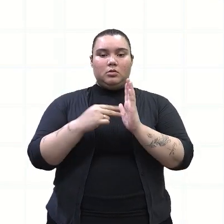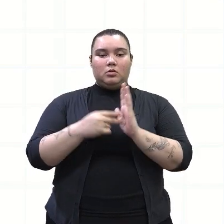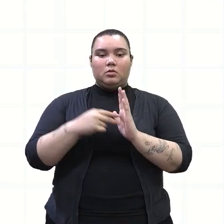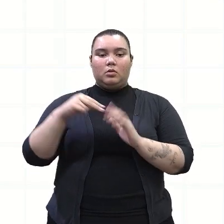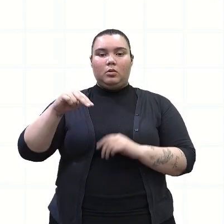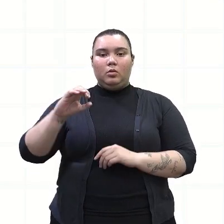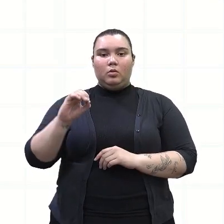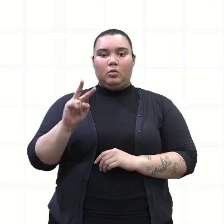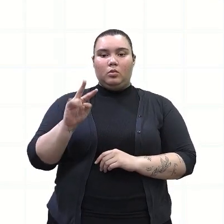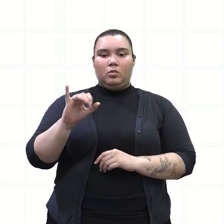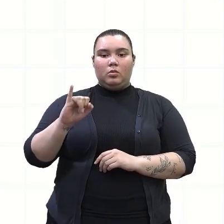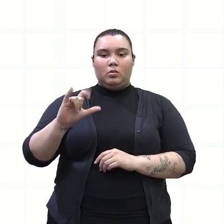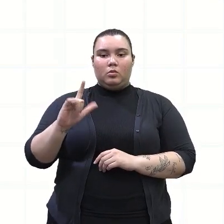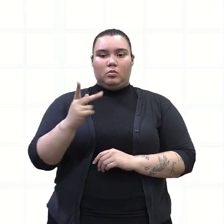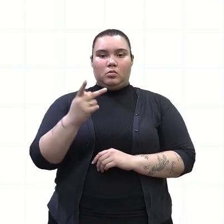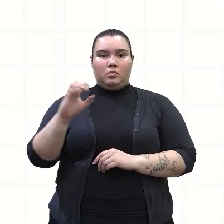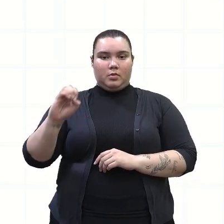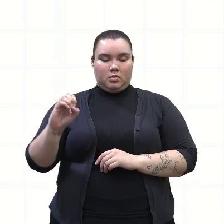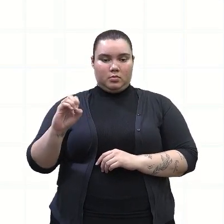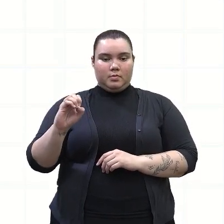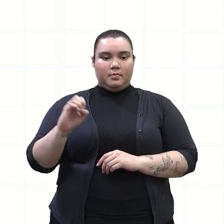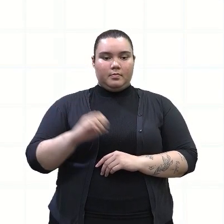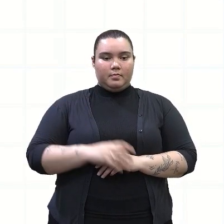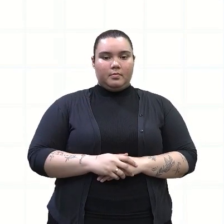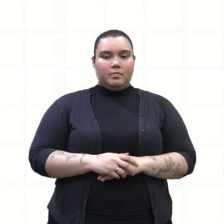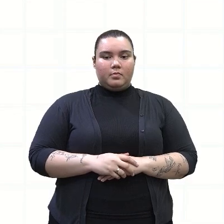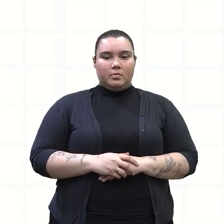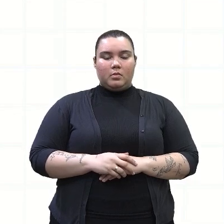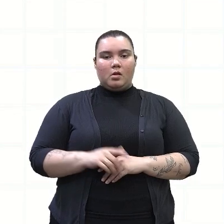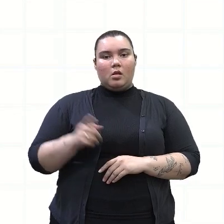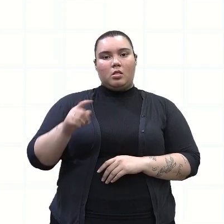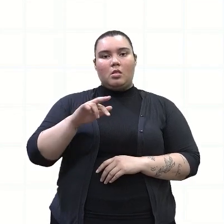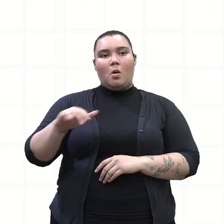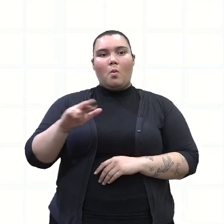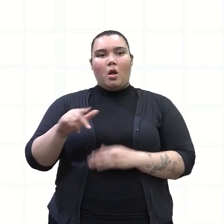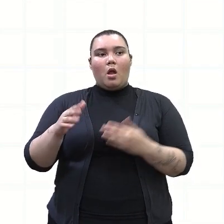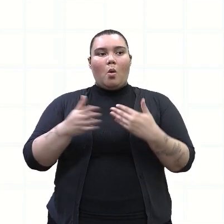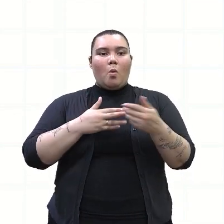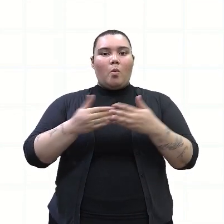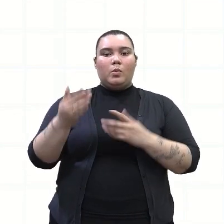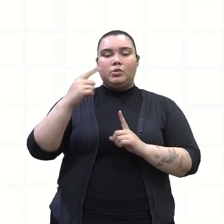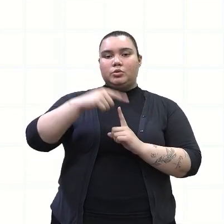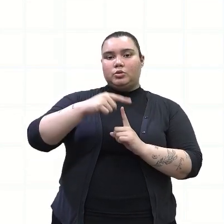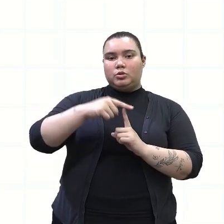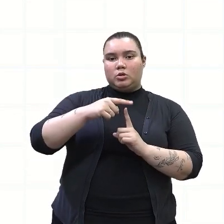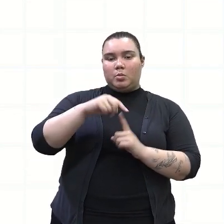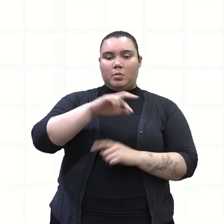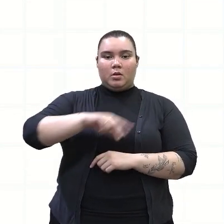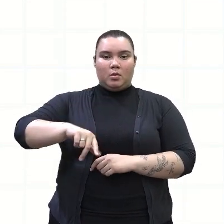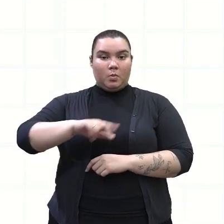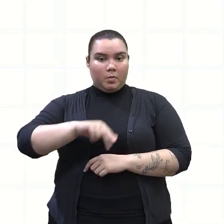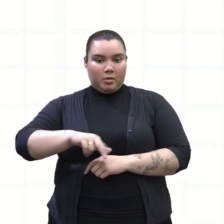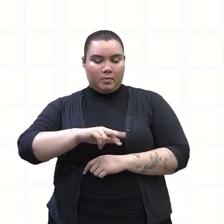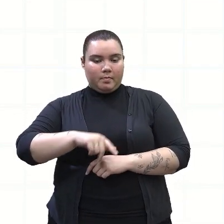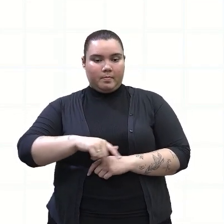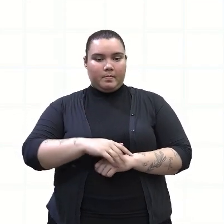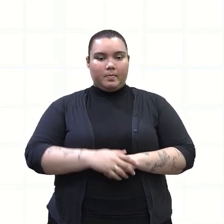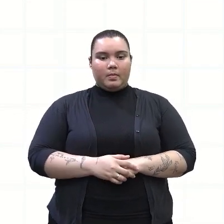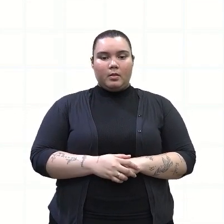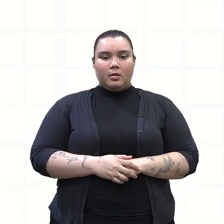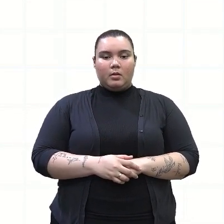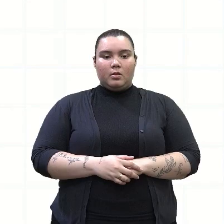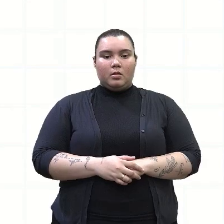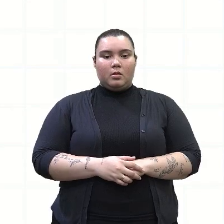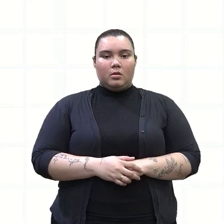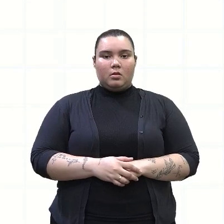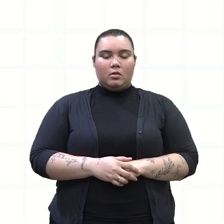ele não é um novilho qualquer. Ele não está nessa média dos outros novilhos que tem por aí. Então, aqui diz